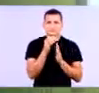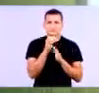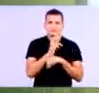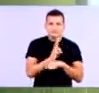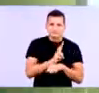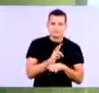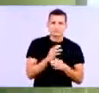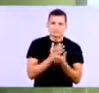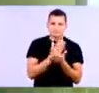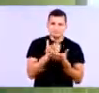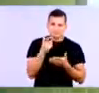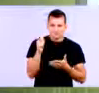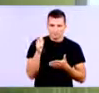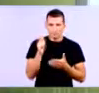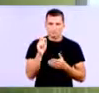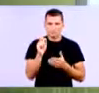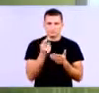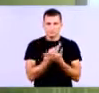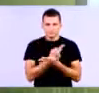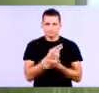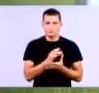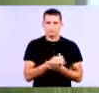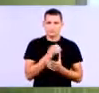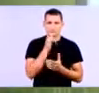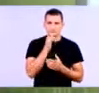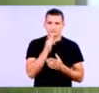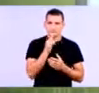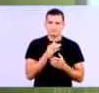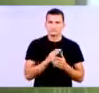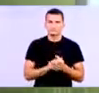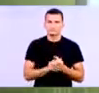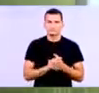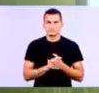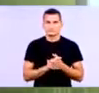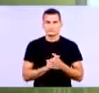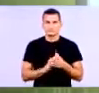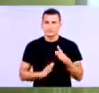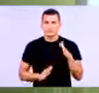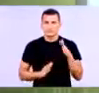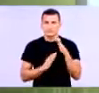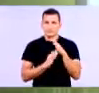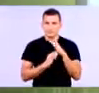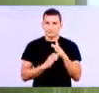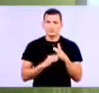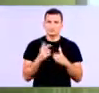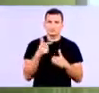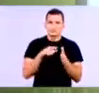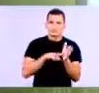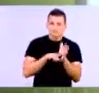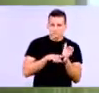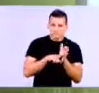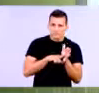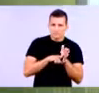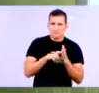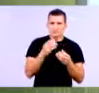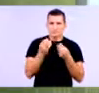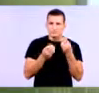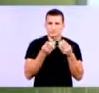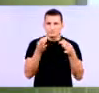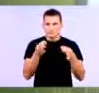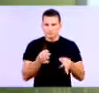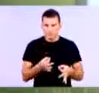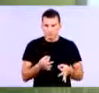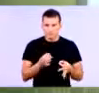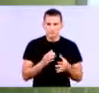que acontece? Quando se restringe, como o levantamento não é feito de forma adequada, de acordo com